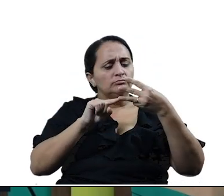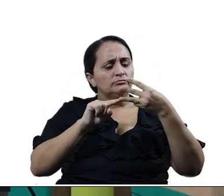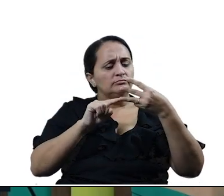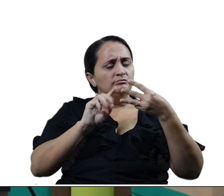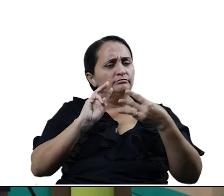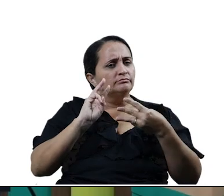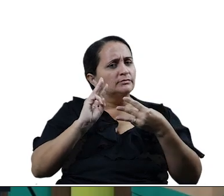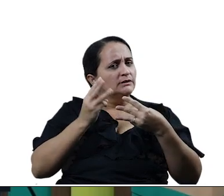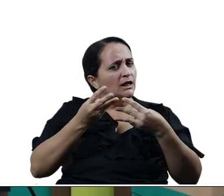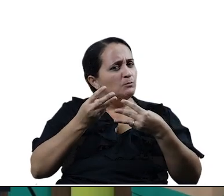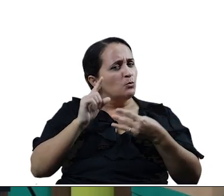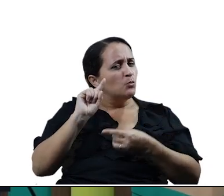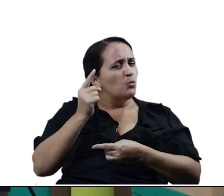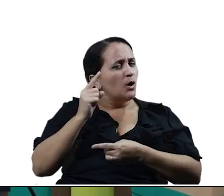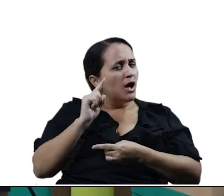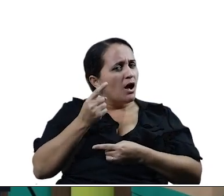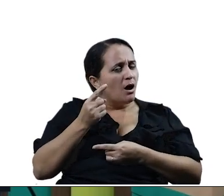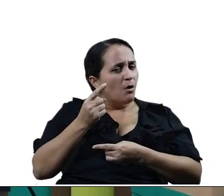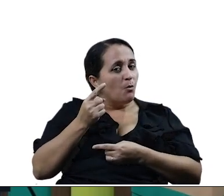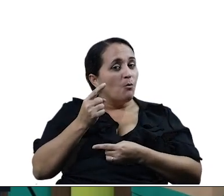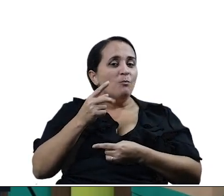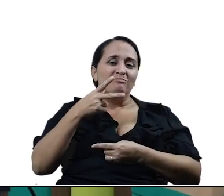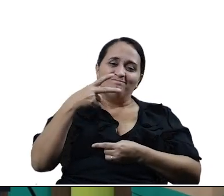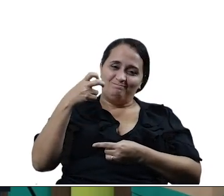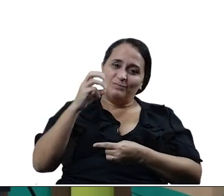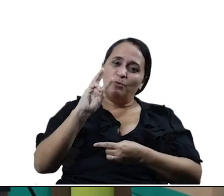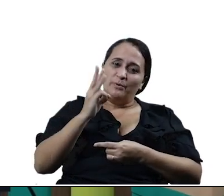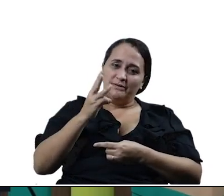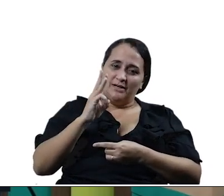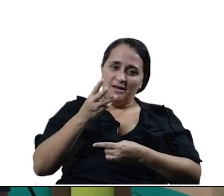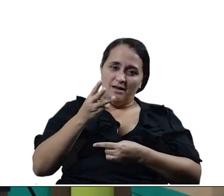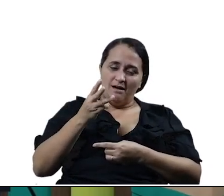a R$3, tá?